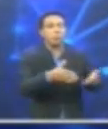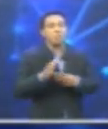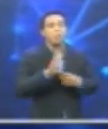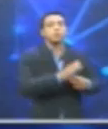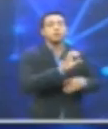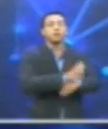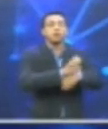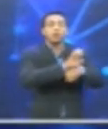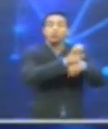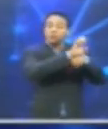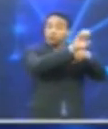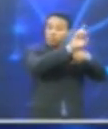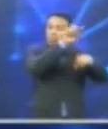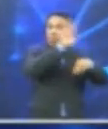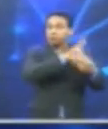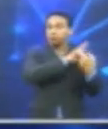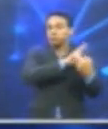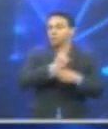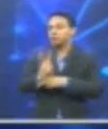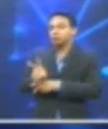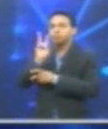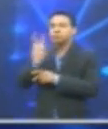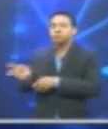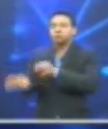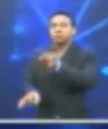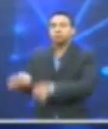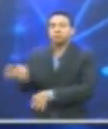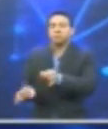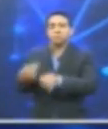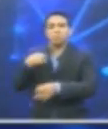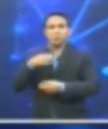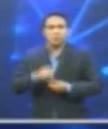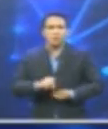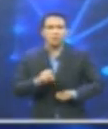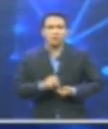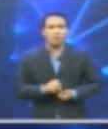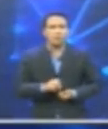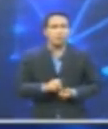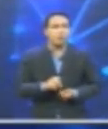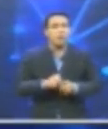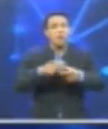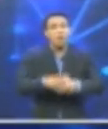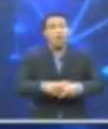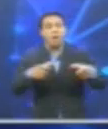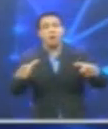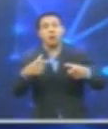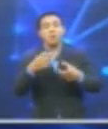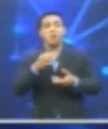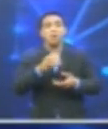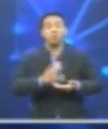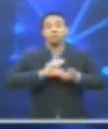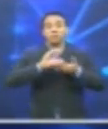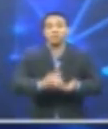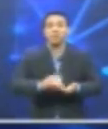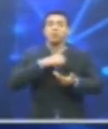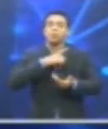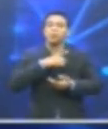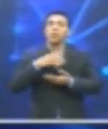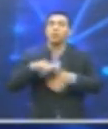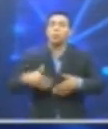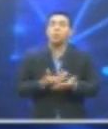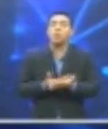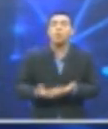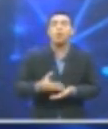investigação judicial dessa licitação e, por conta disso, eu não apliquei o que era a maior parte do orçamento, que era o início da